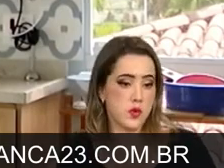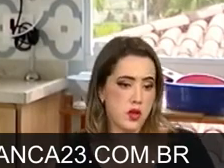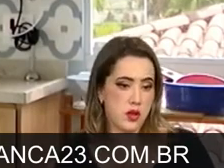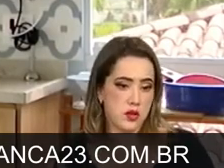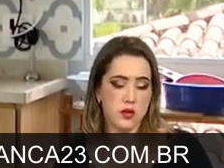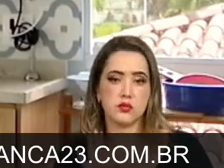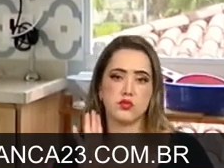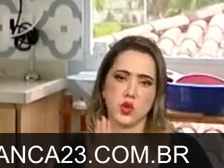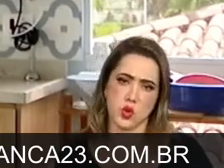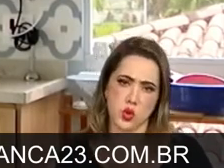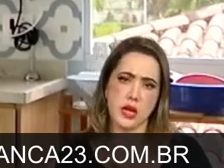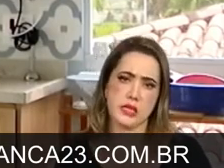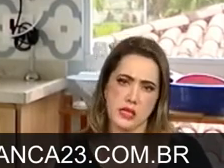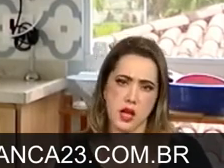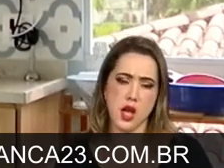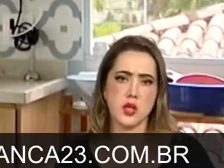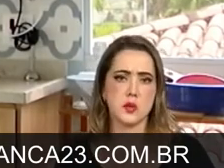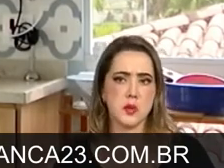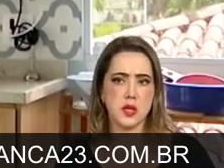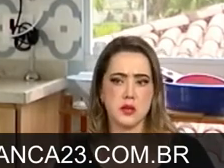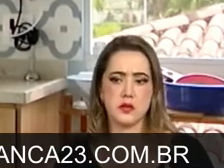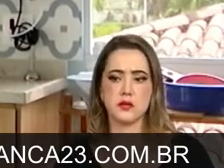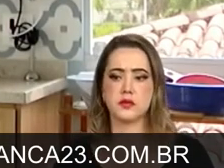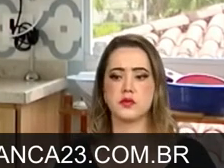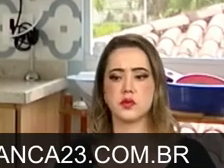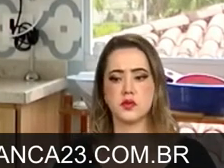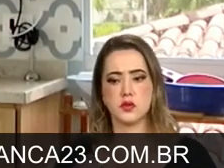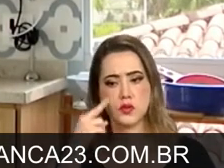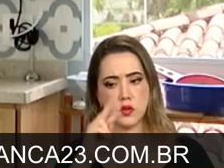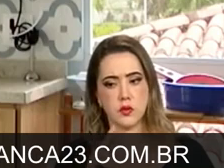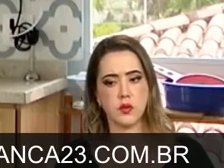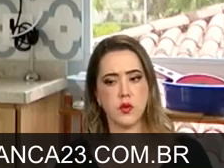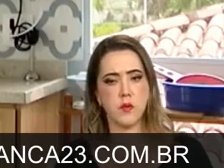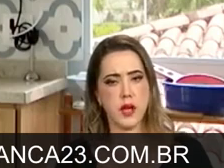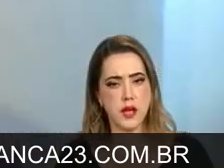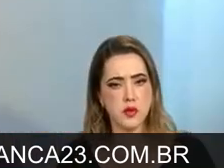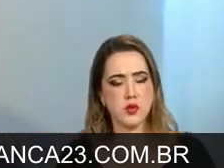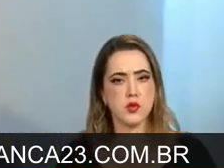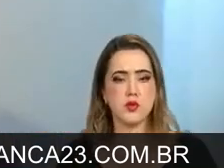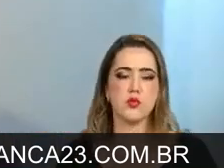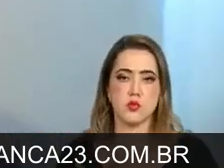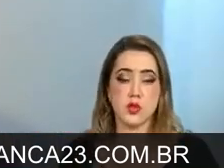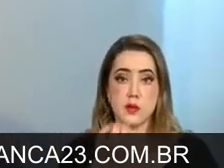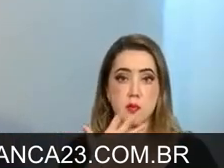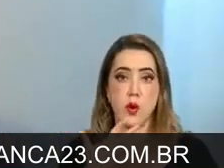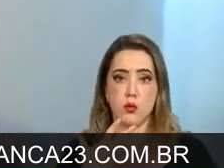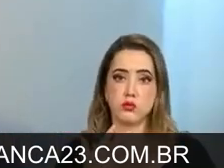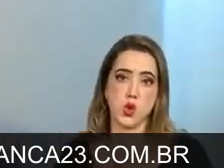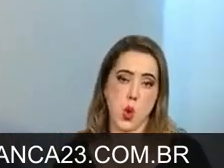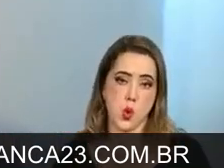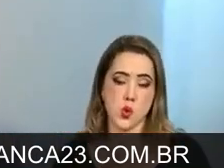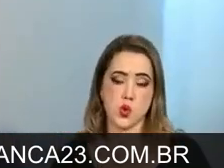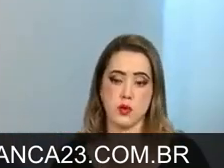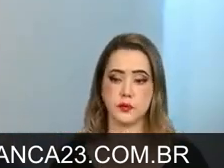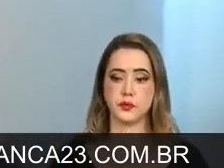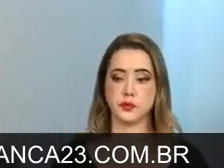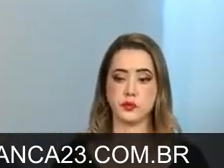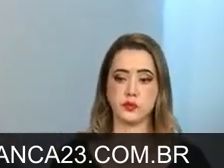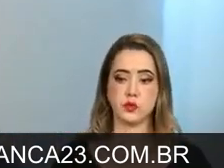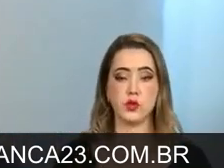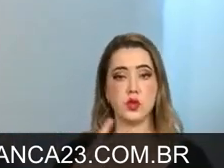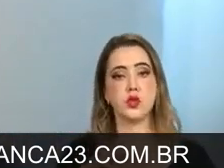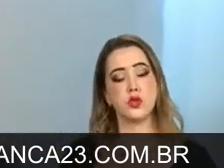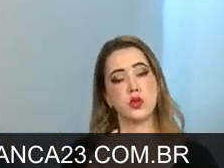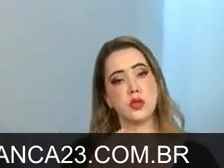com 2 anos e alguns meses, e eu já consigo ter o retorno do investimento. Hoje a gente tem mais de 2 milhões